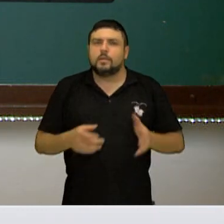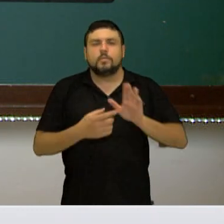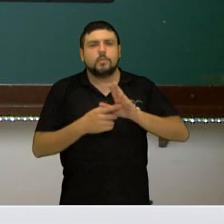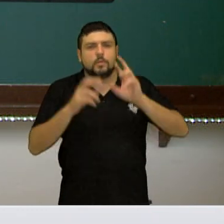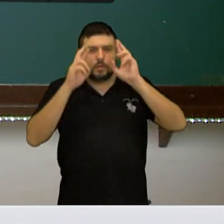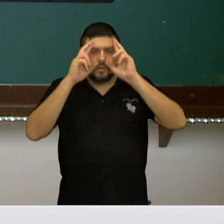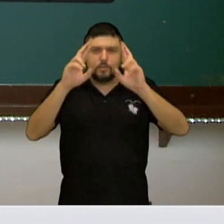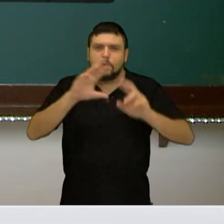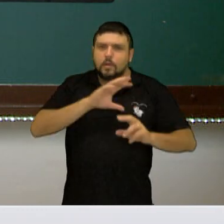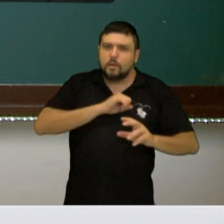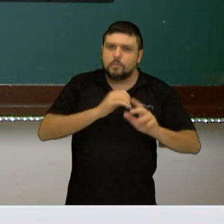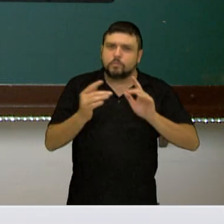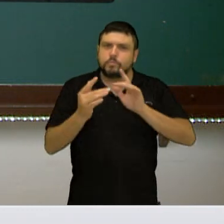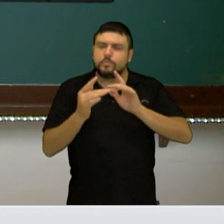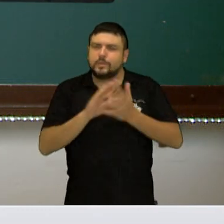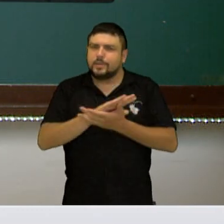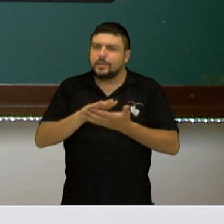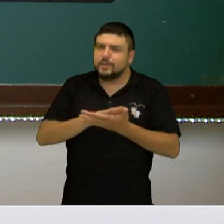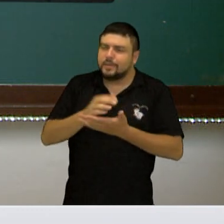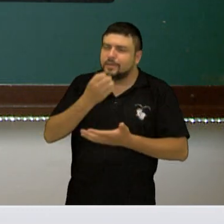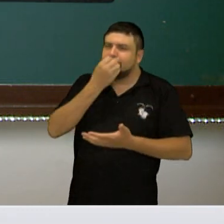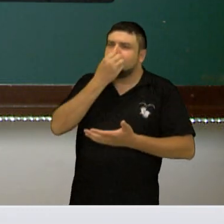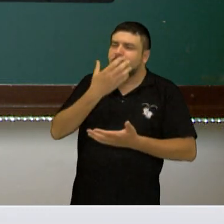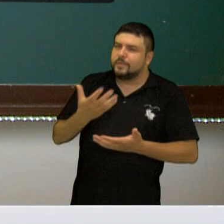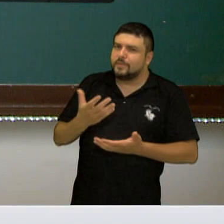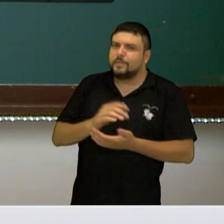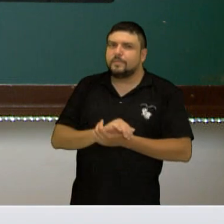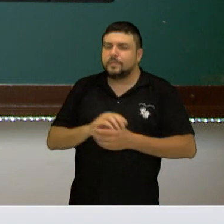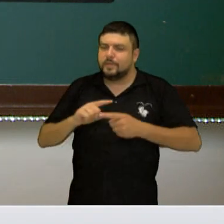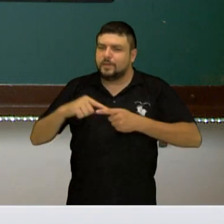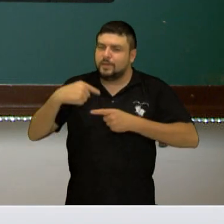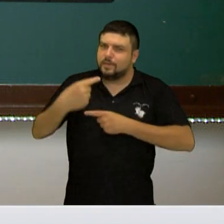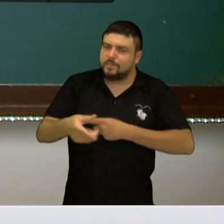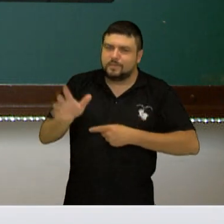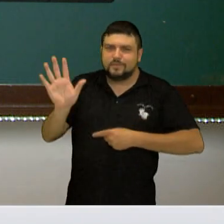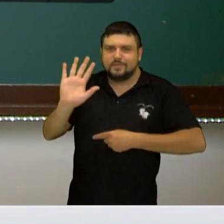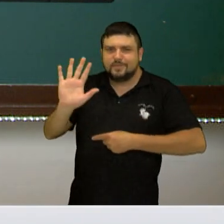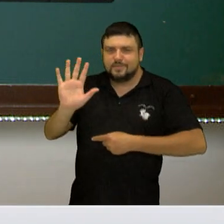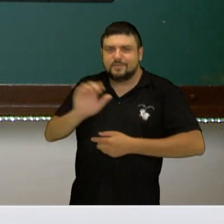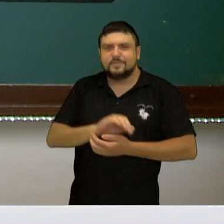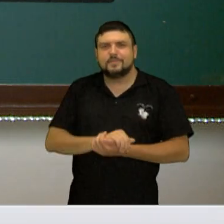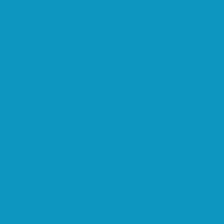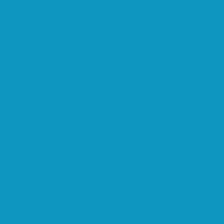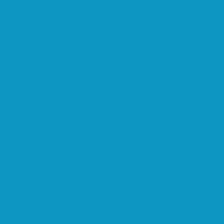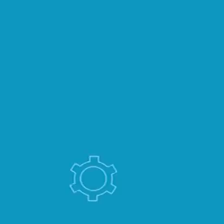amor sem o contato físico. Muito bom, né? Nos vemos na próxima, então. Até mais!